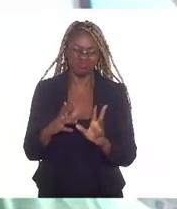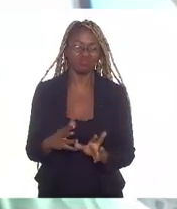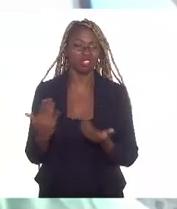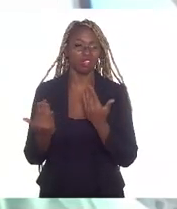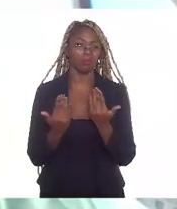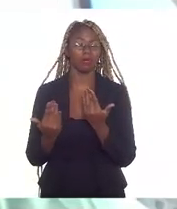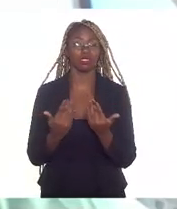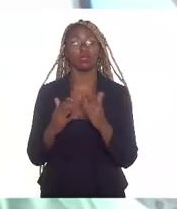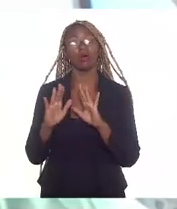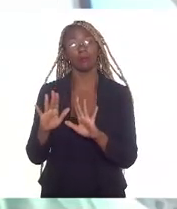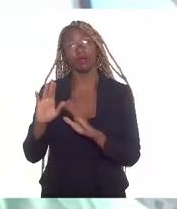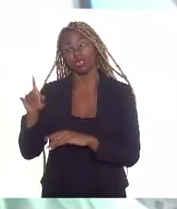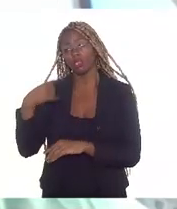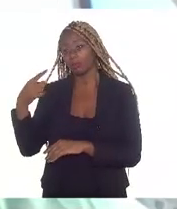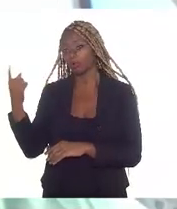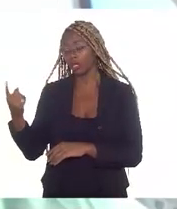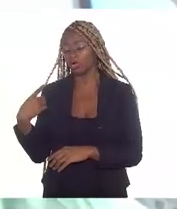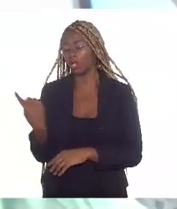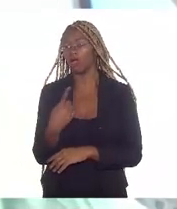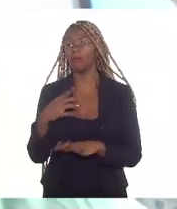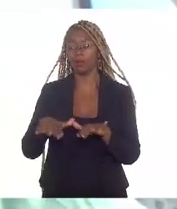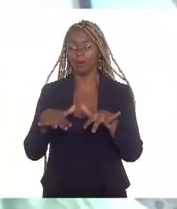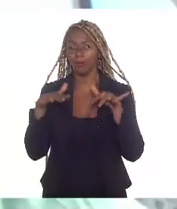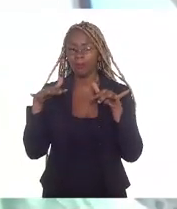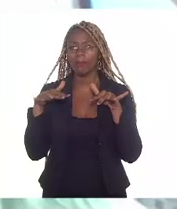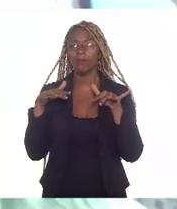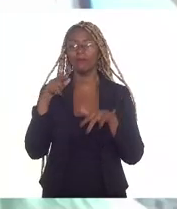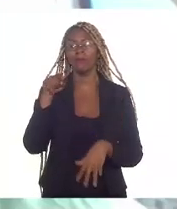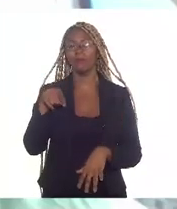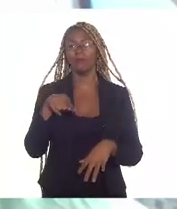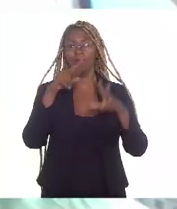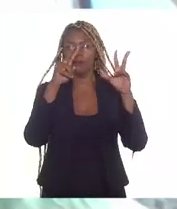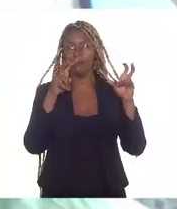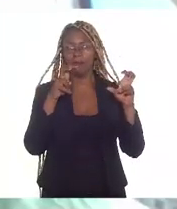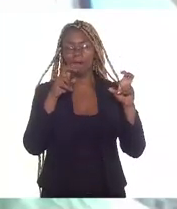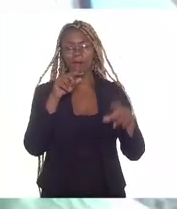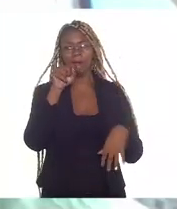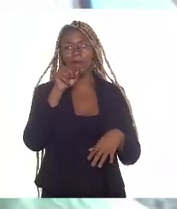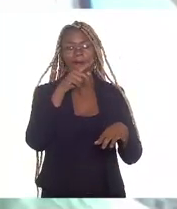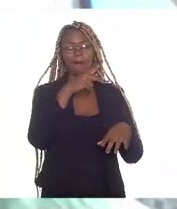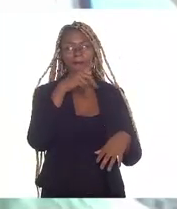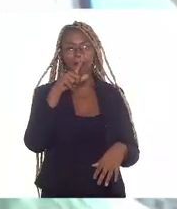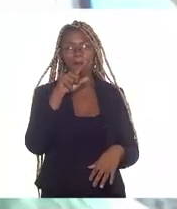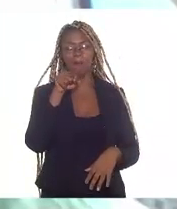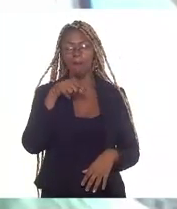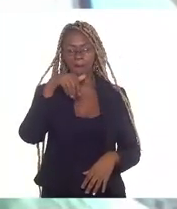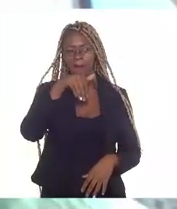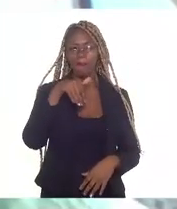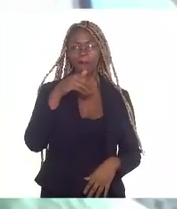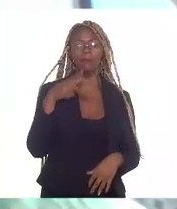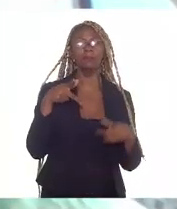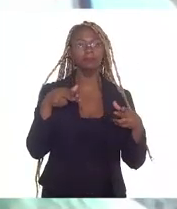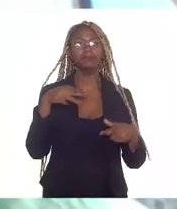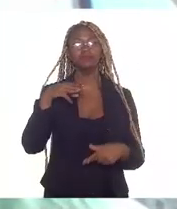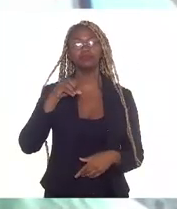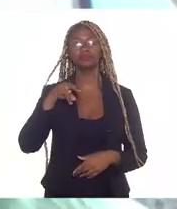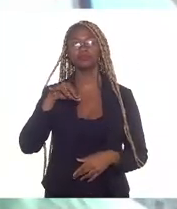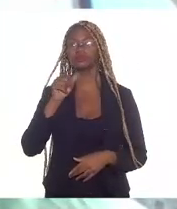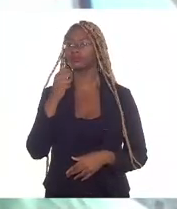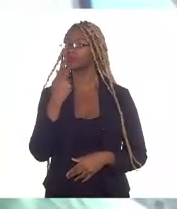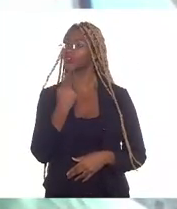uma audiência sobre esse projeto agora, sexta-feira. Eu falei, inclusive, Mônica Francisco, com a Renata, para